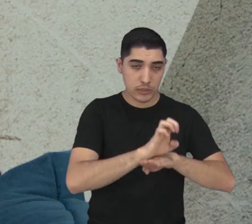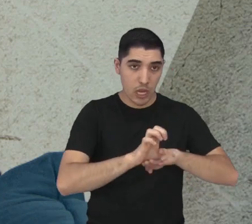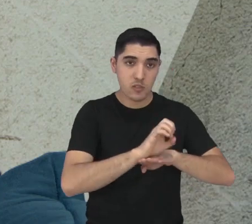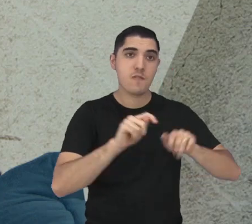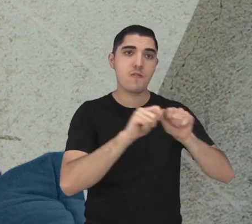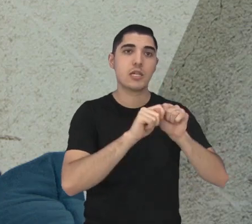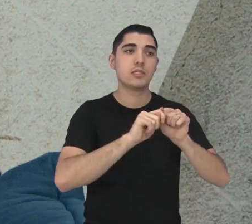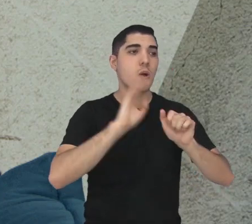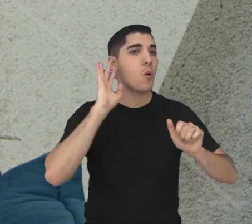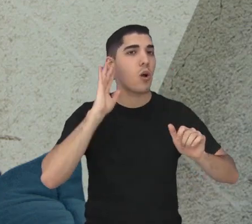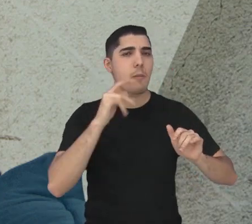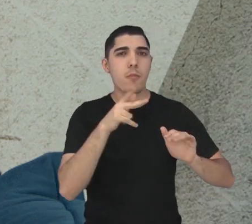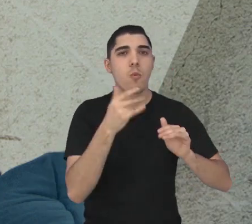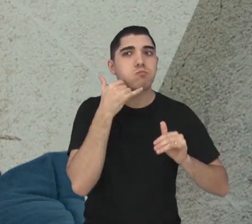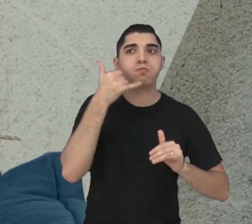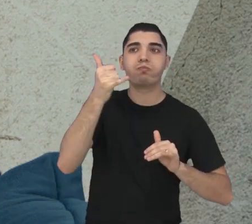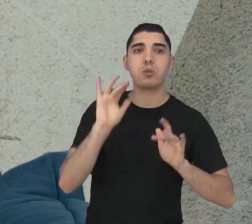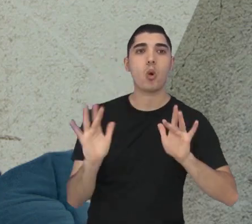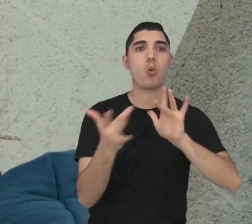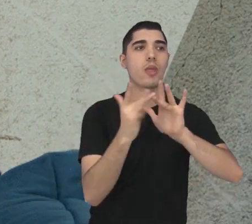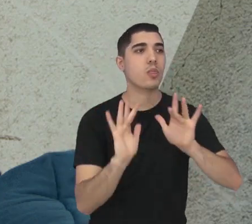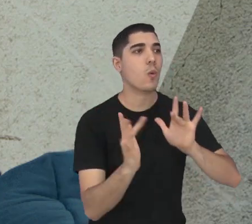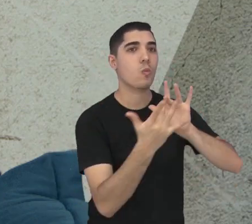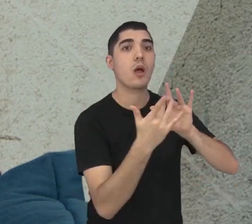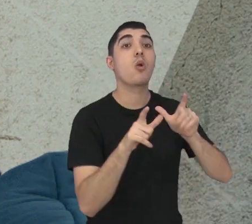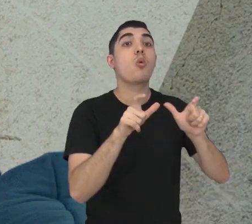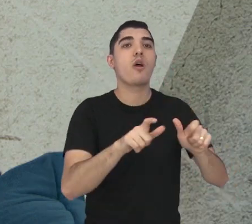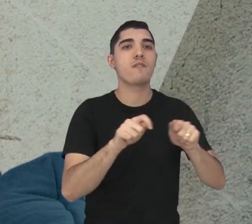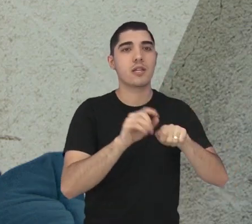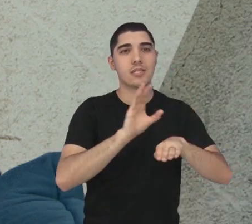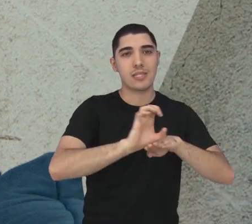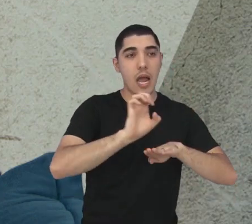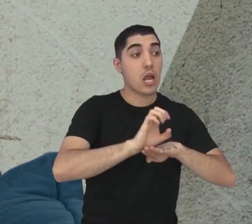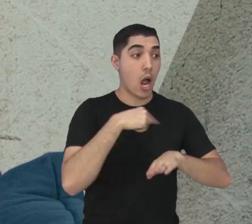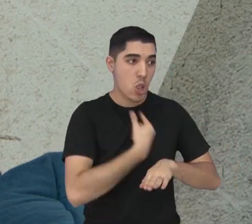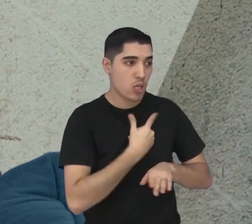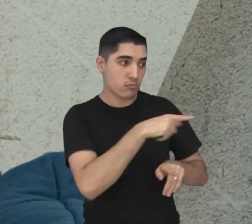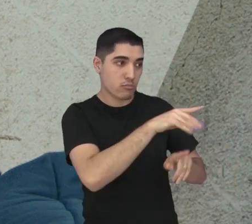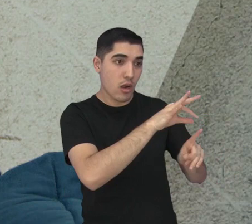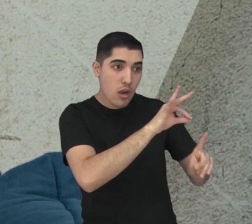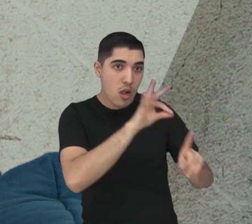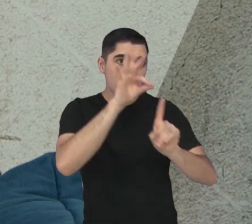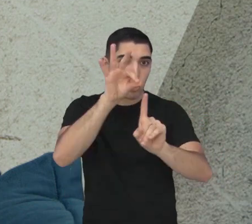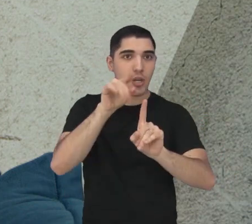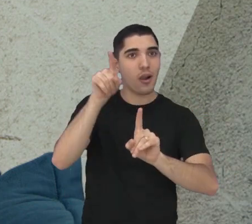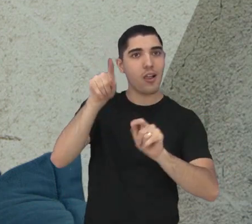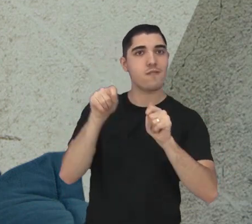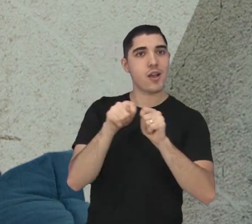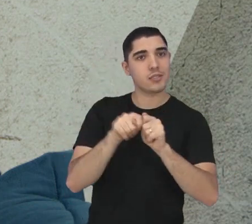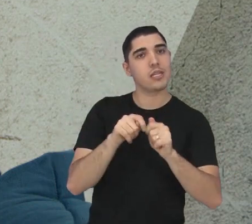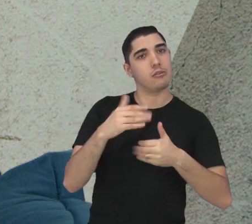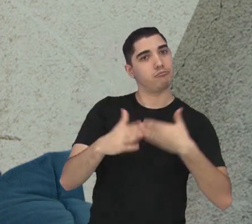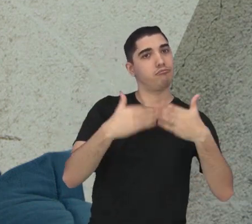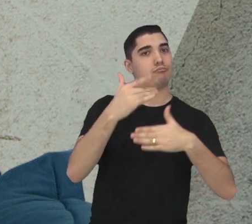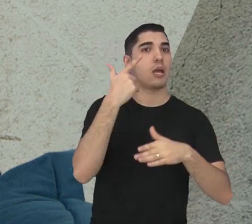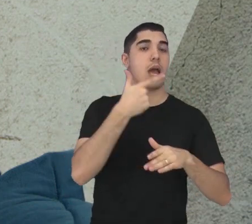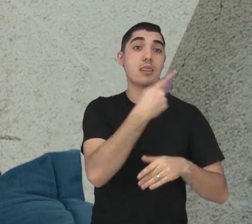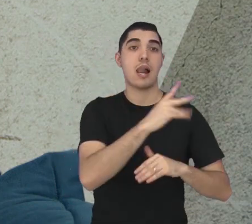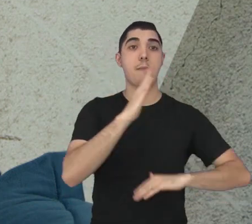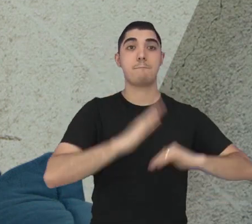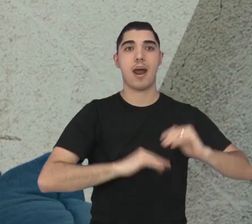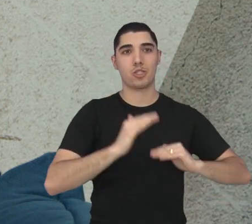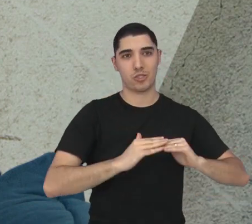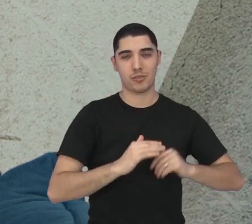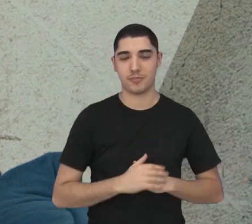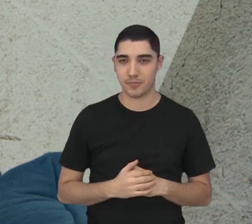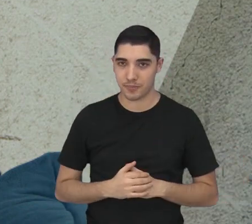contato com os campos de estágios aqui da cidade e da região, e a gente vai conduzindo e orientando o aluno para poder também desenvolver